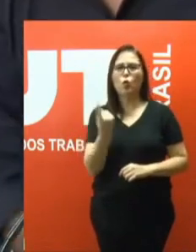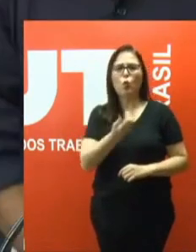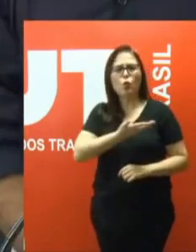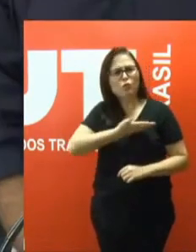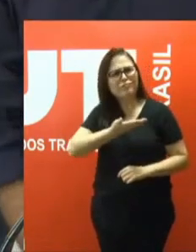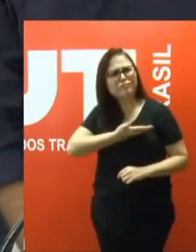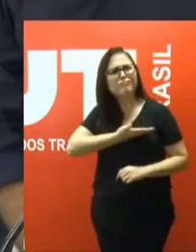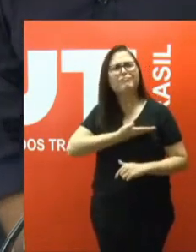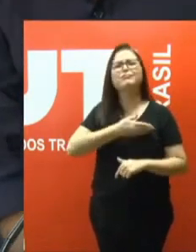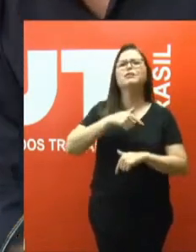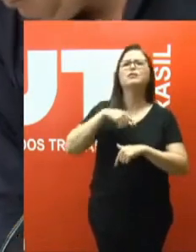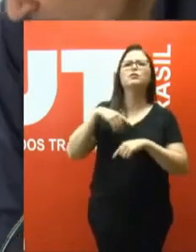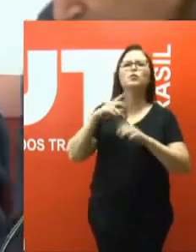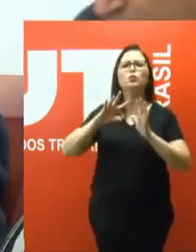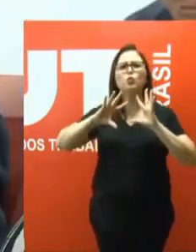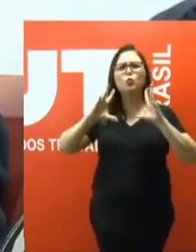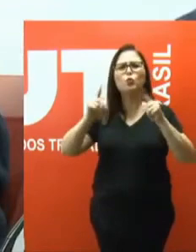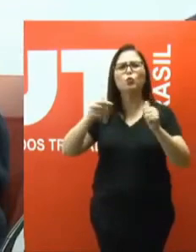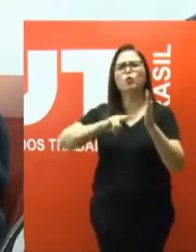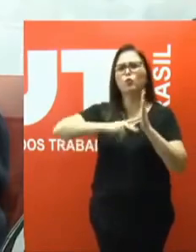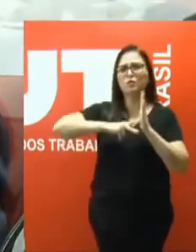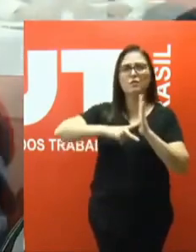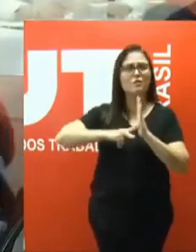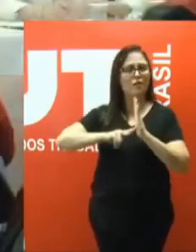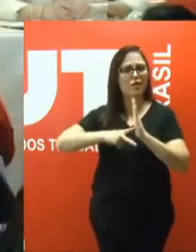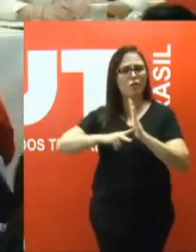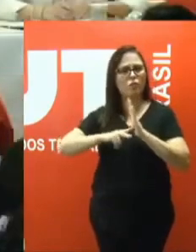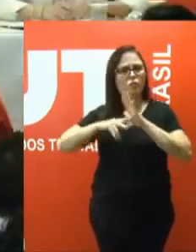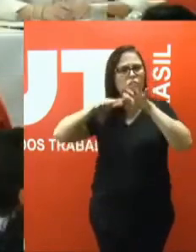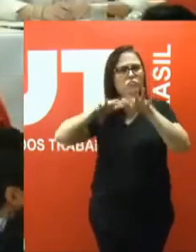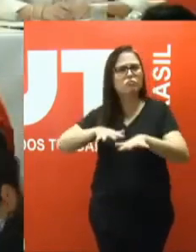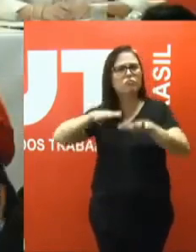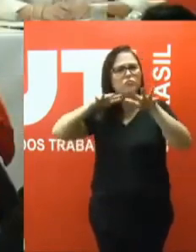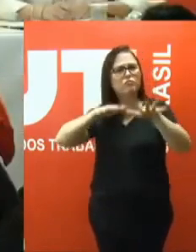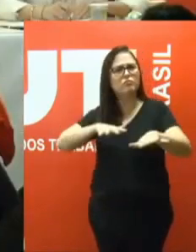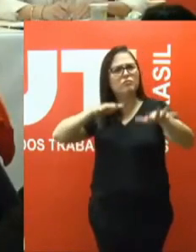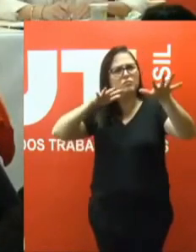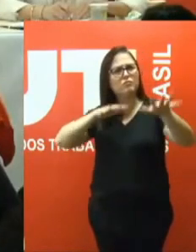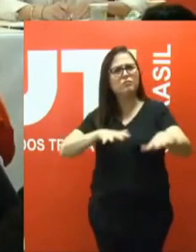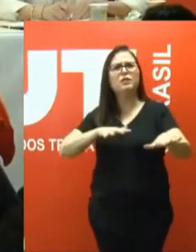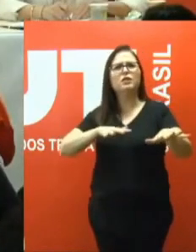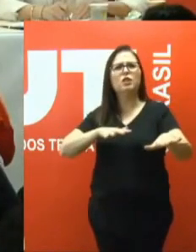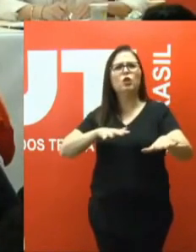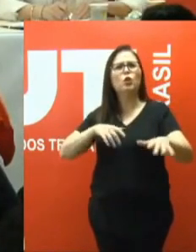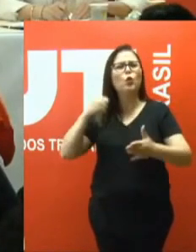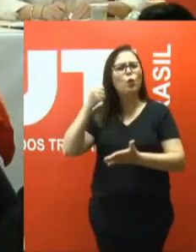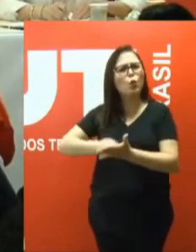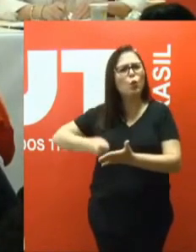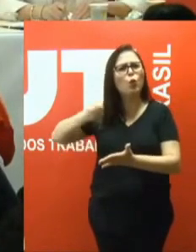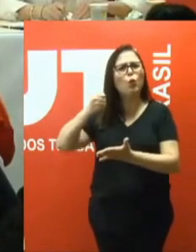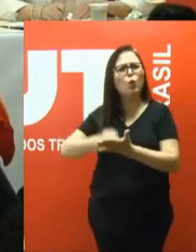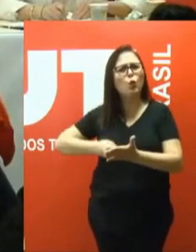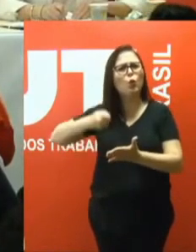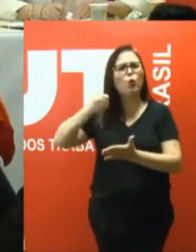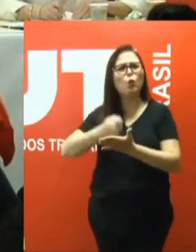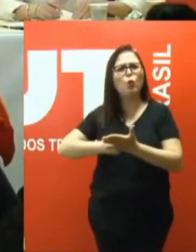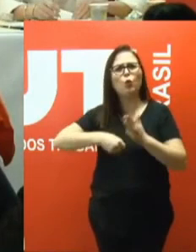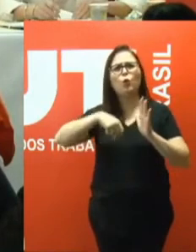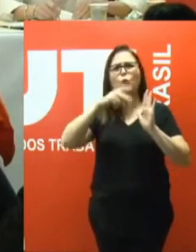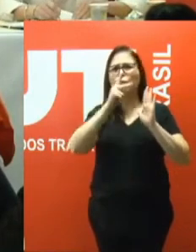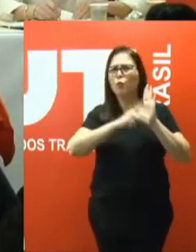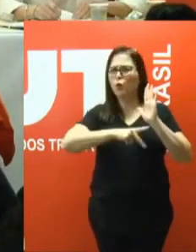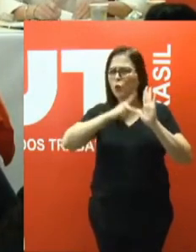companheiras sindicalistas, para colocar em marcha todos os dias um processo de mobilização,